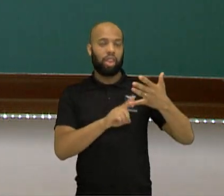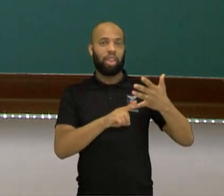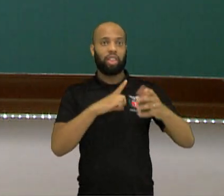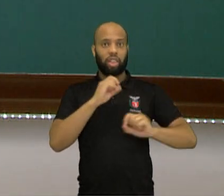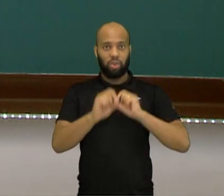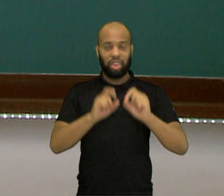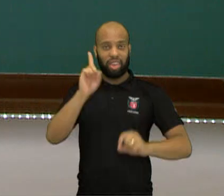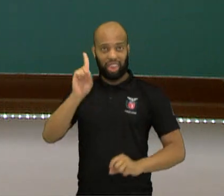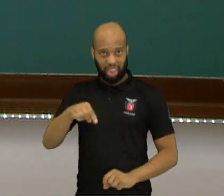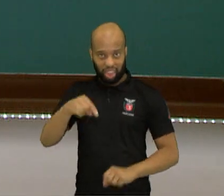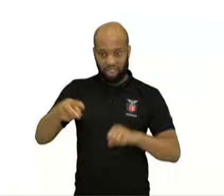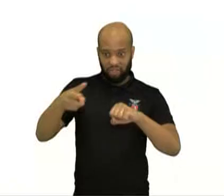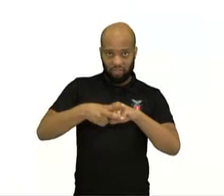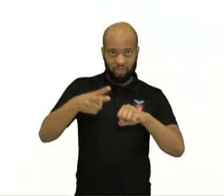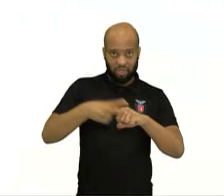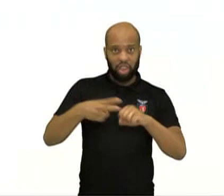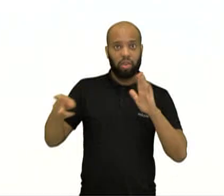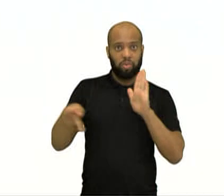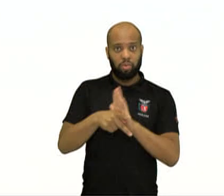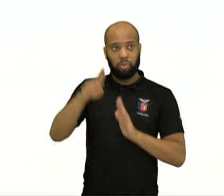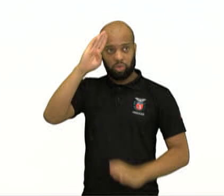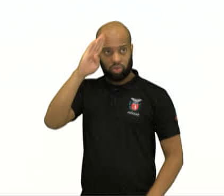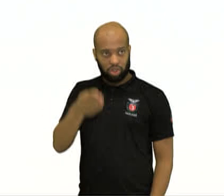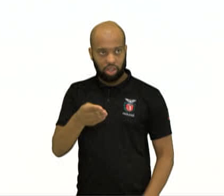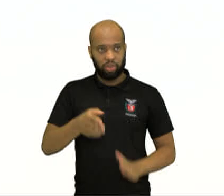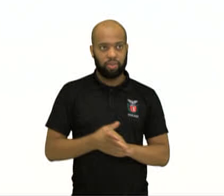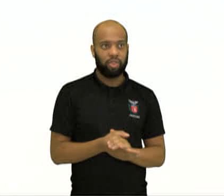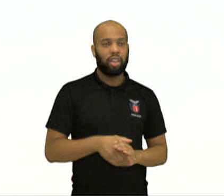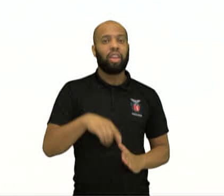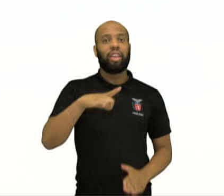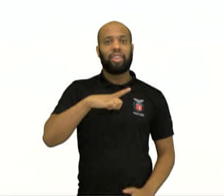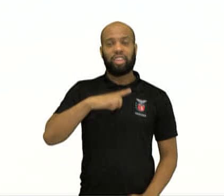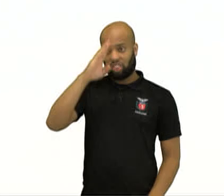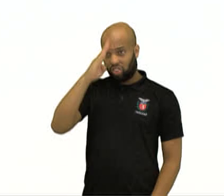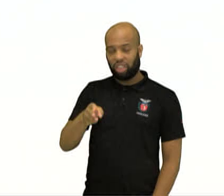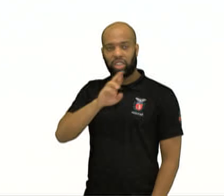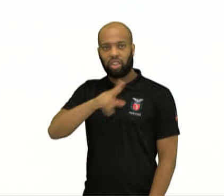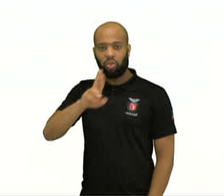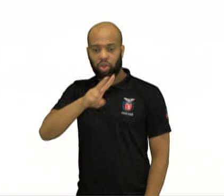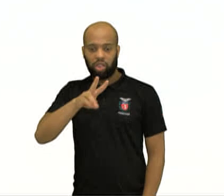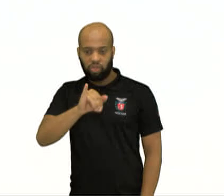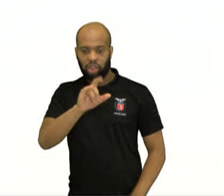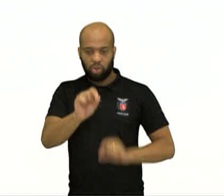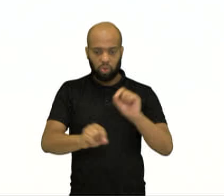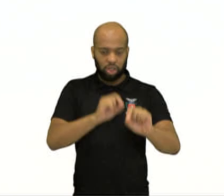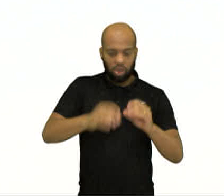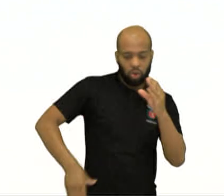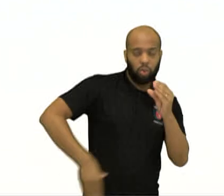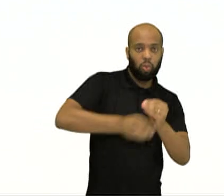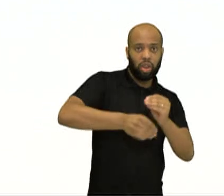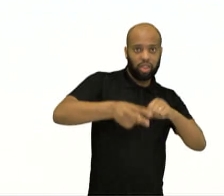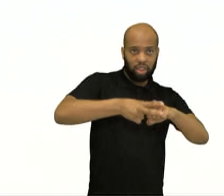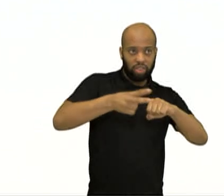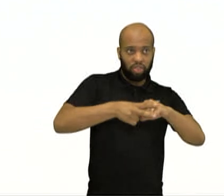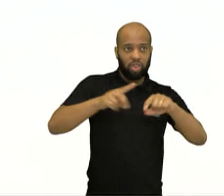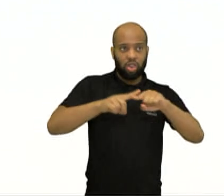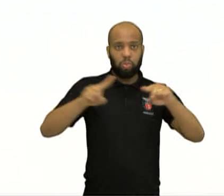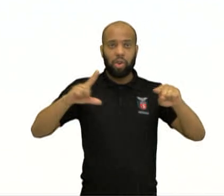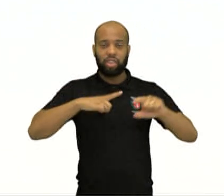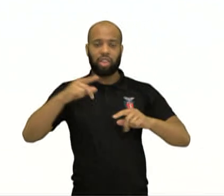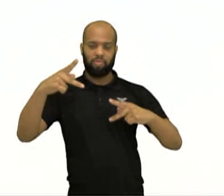Na objetiva indireta, como o próprio nome diz, ela vai completar um verbo com